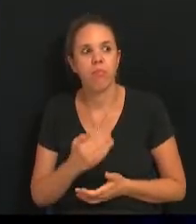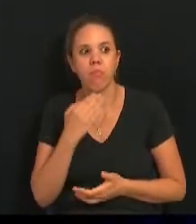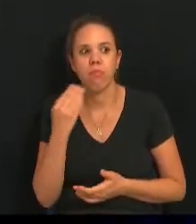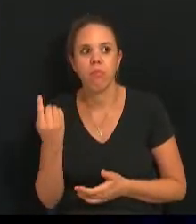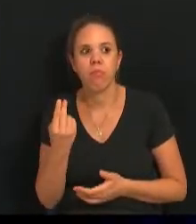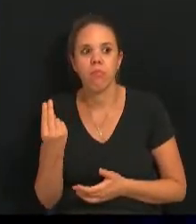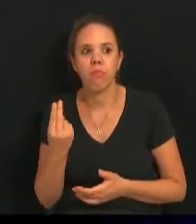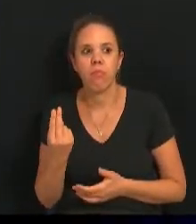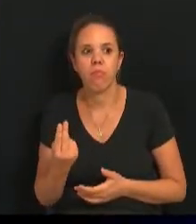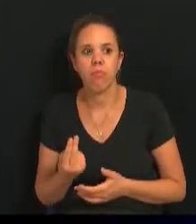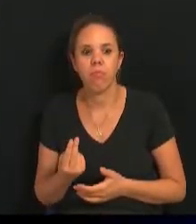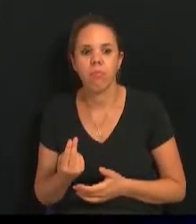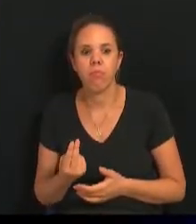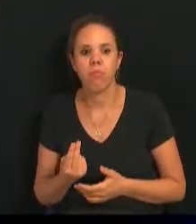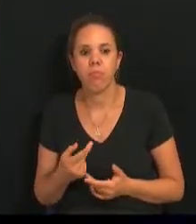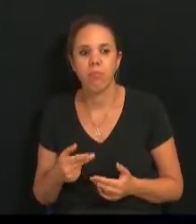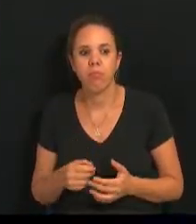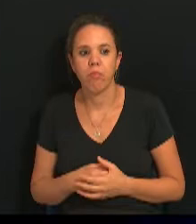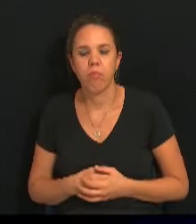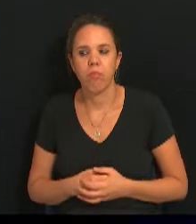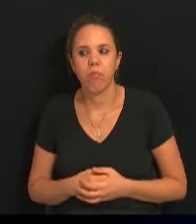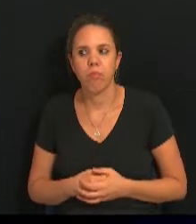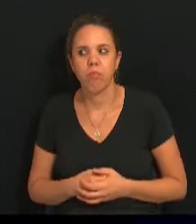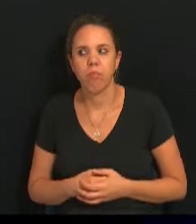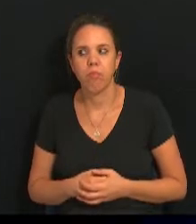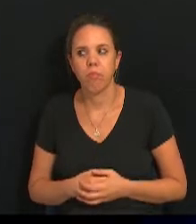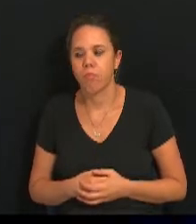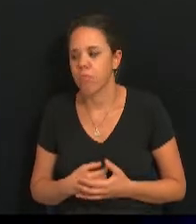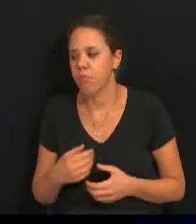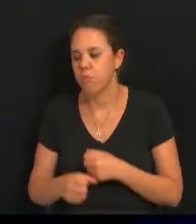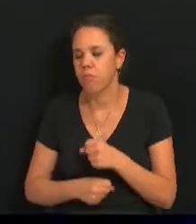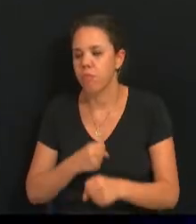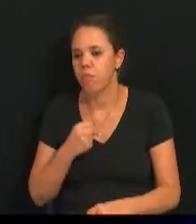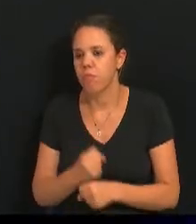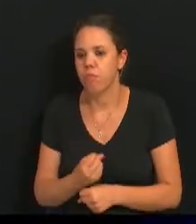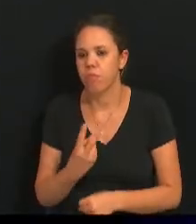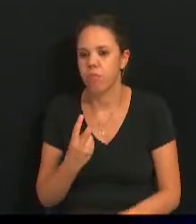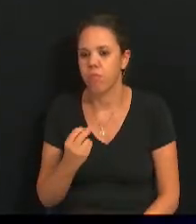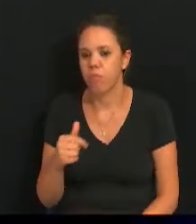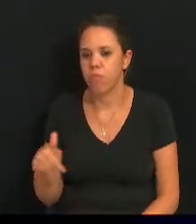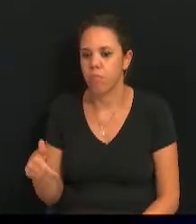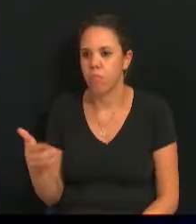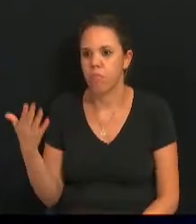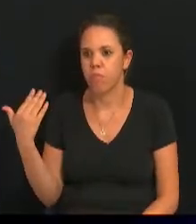encaminhado as demandas. Neste ano de 2017,